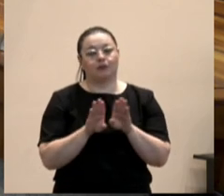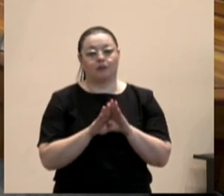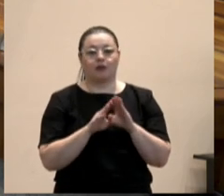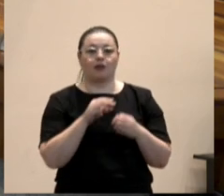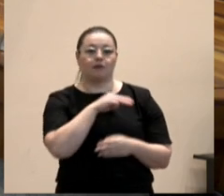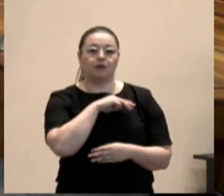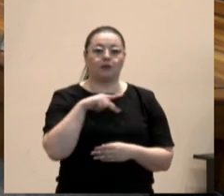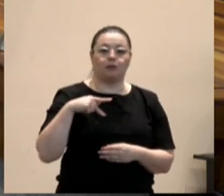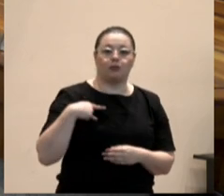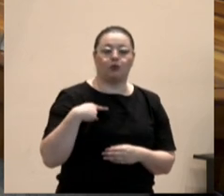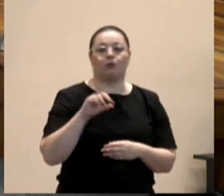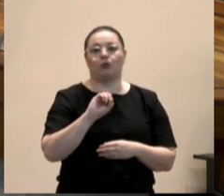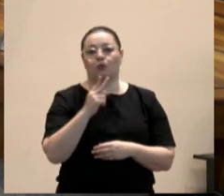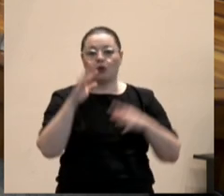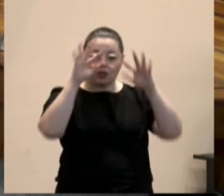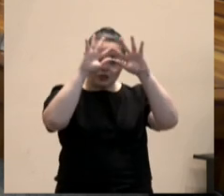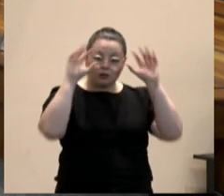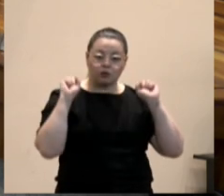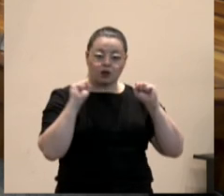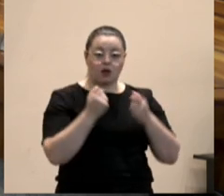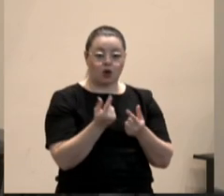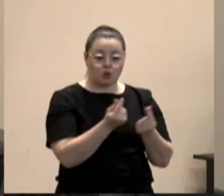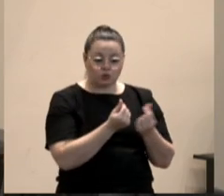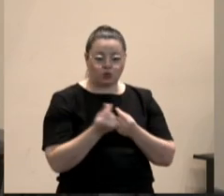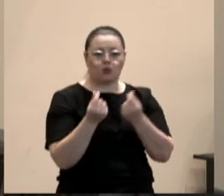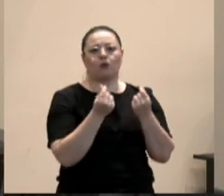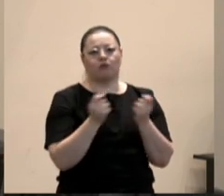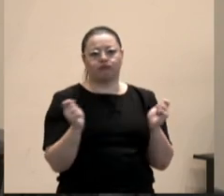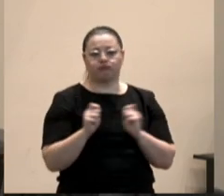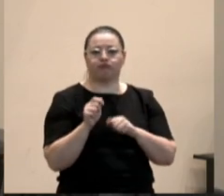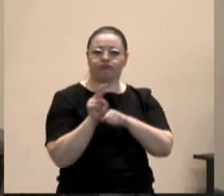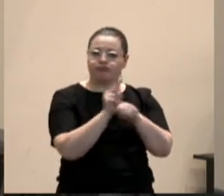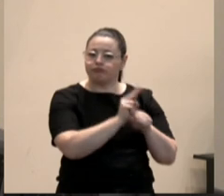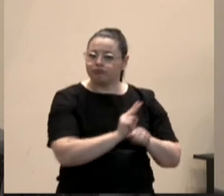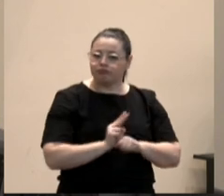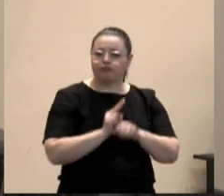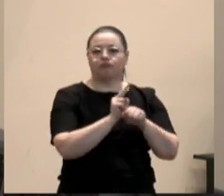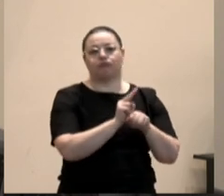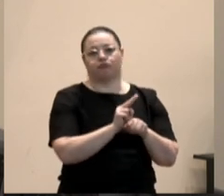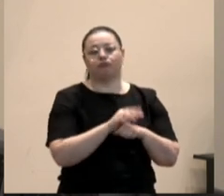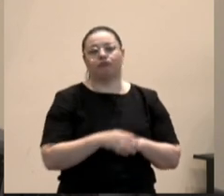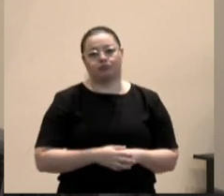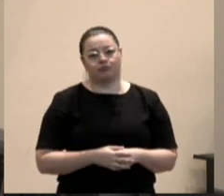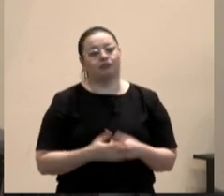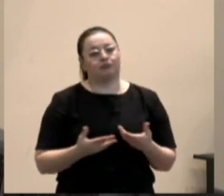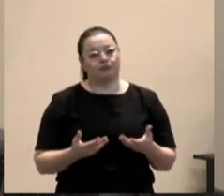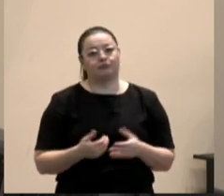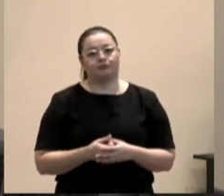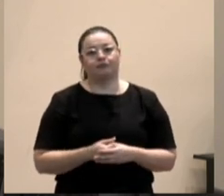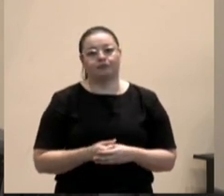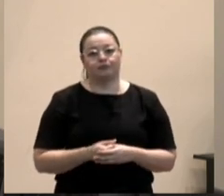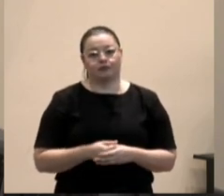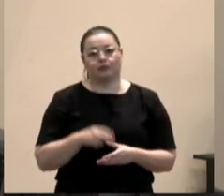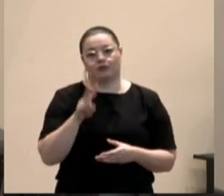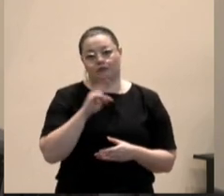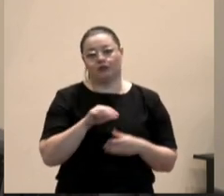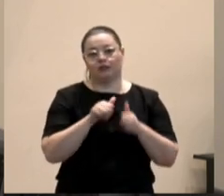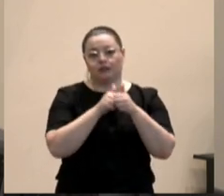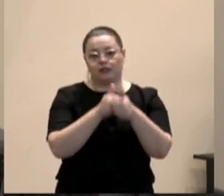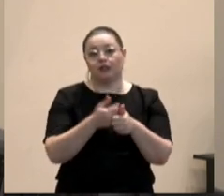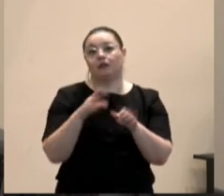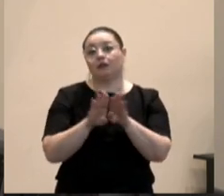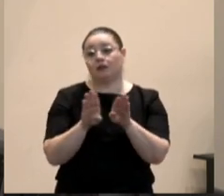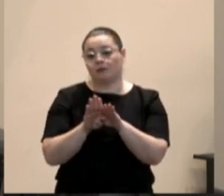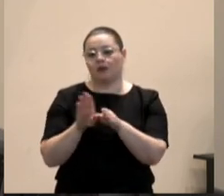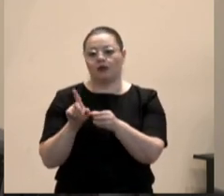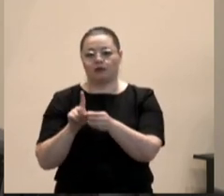Tribunal de Contas, seria fácil fiscalizar. Vamos pegar os parâmetros que foram estabelecidos e vamos ver o que município